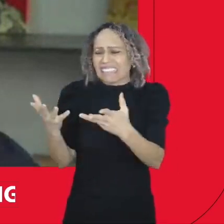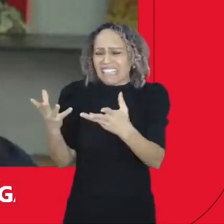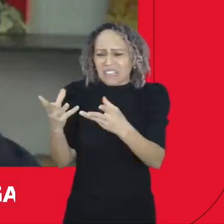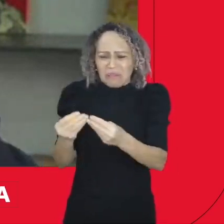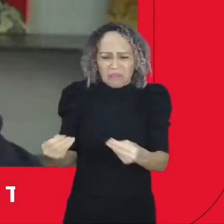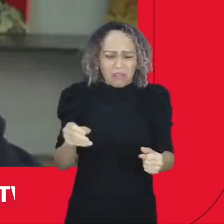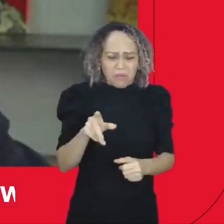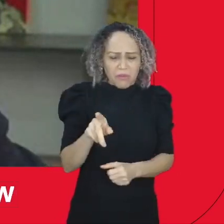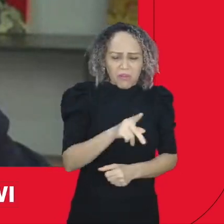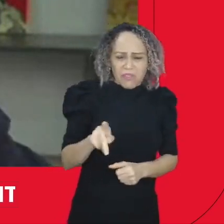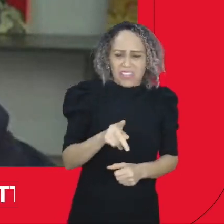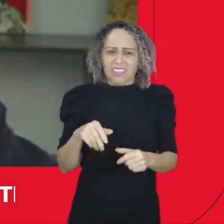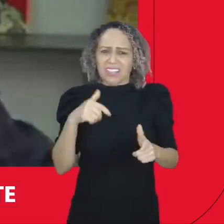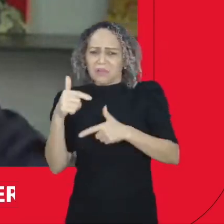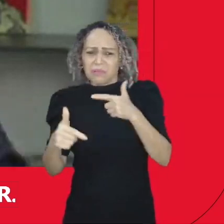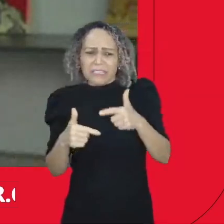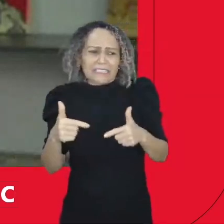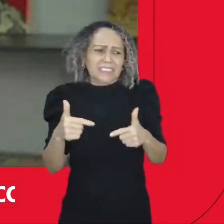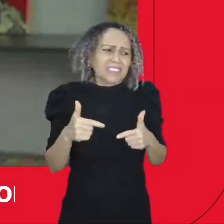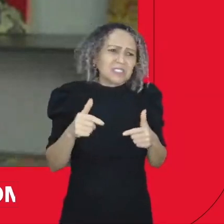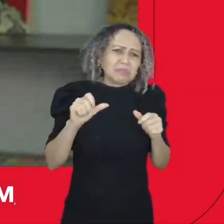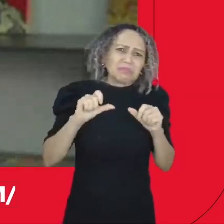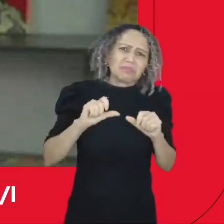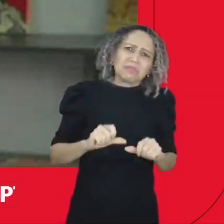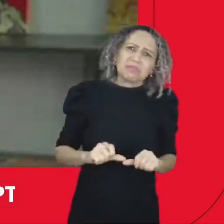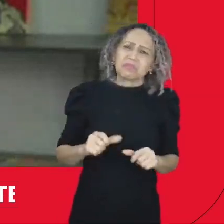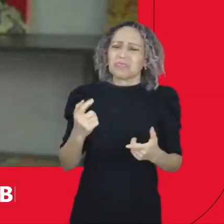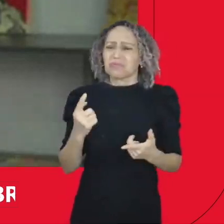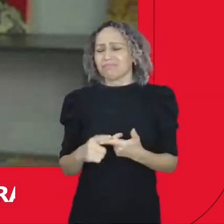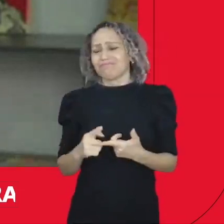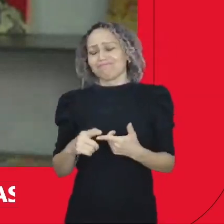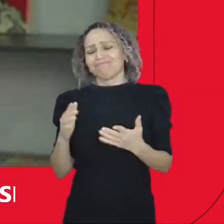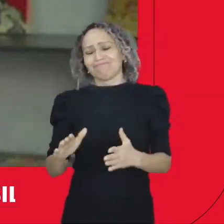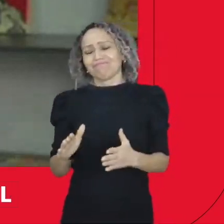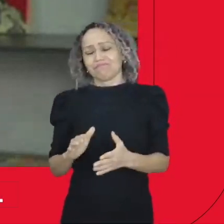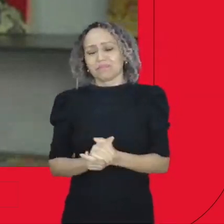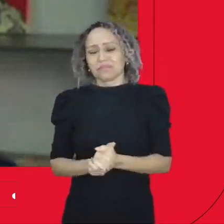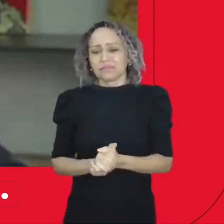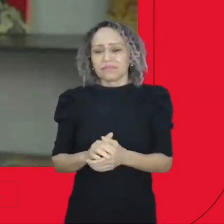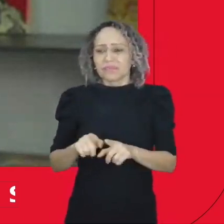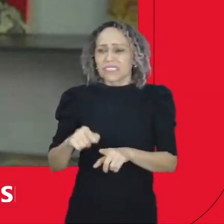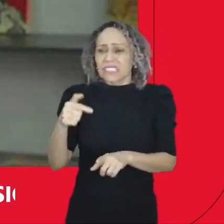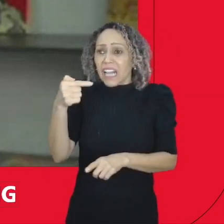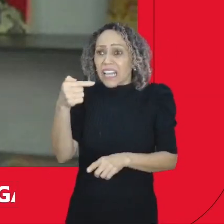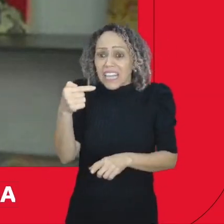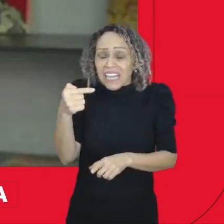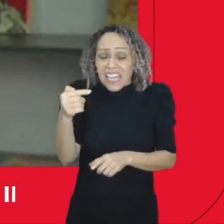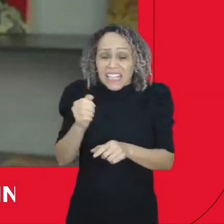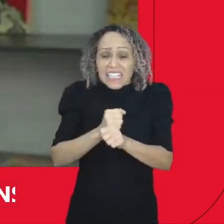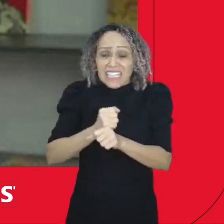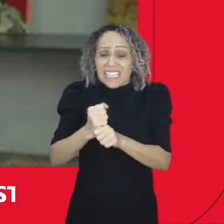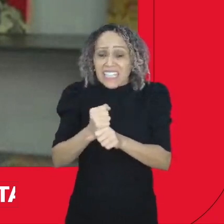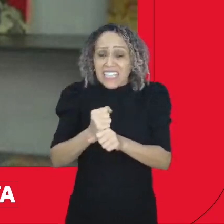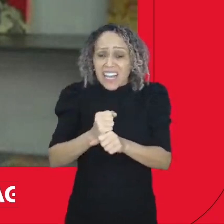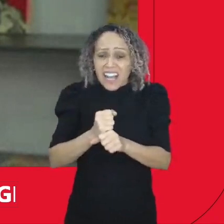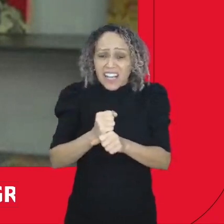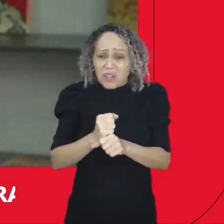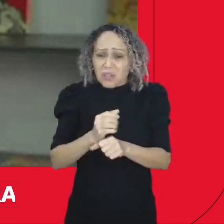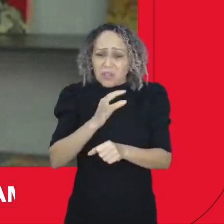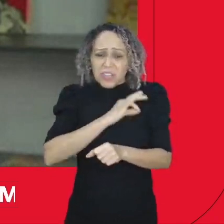83% das escolas públicas do Rio Grande que não tem um pátio adequado para as nossas crianças. 14% das escolas não